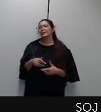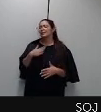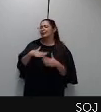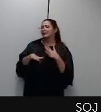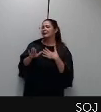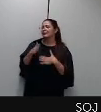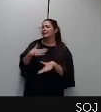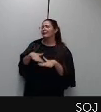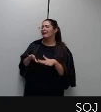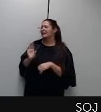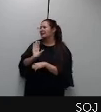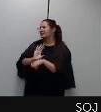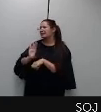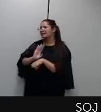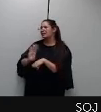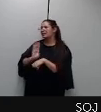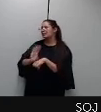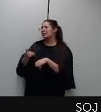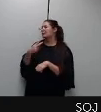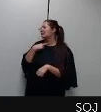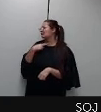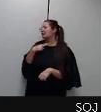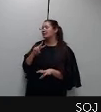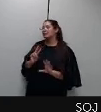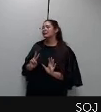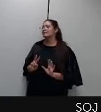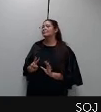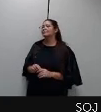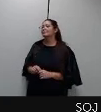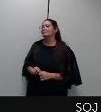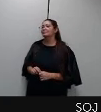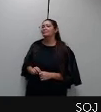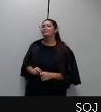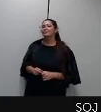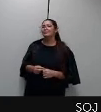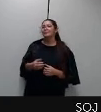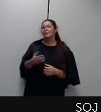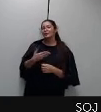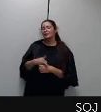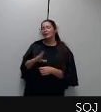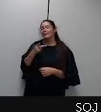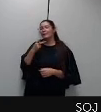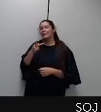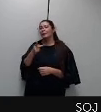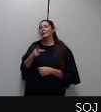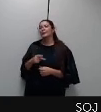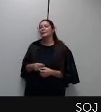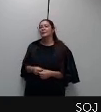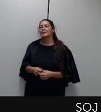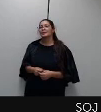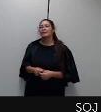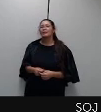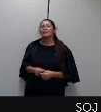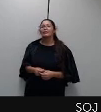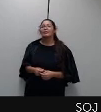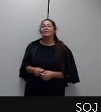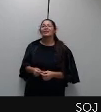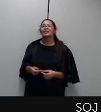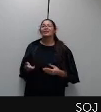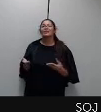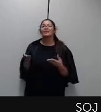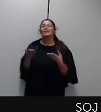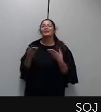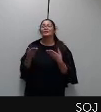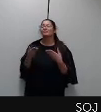concurso não tem vaga então eu já proclamo que a turma a unanimidade negou